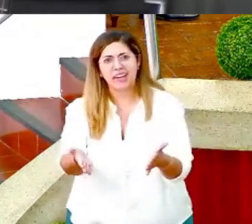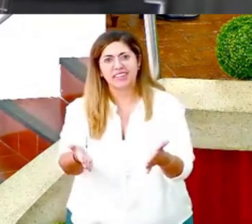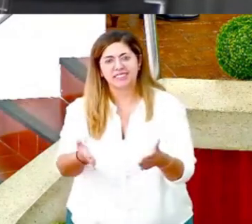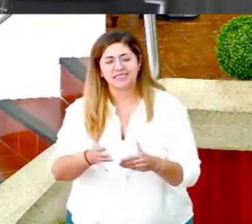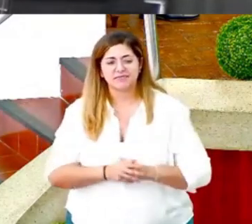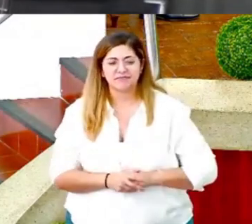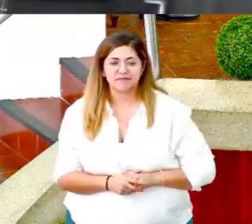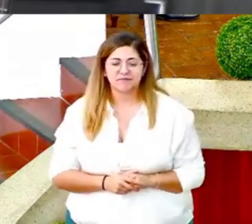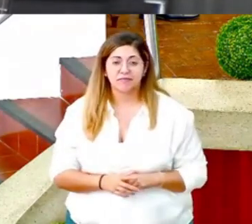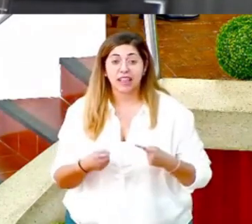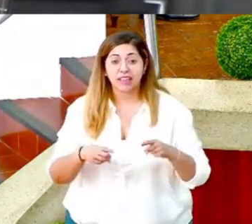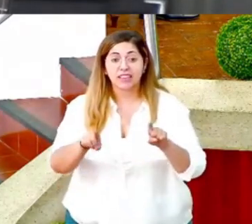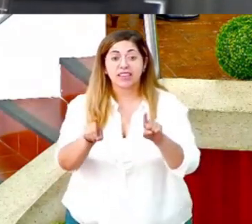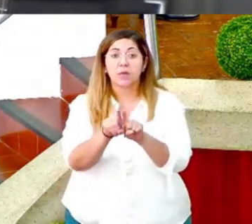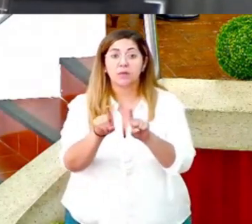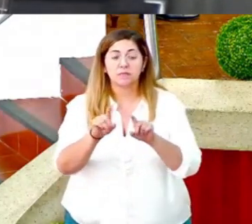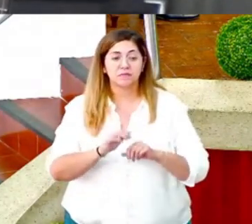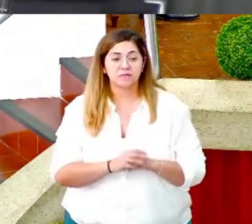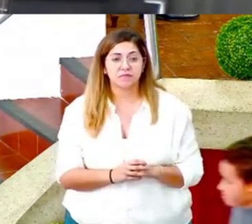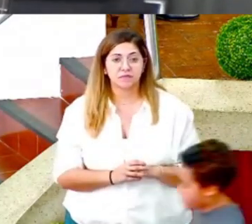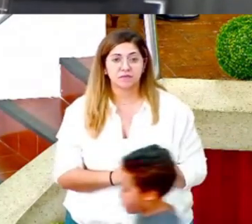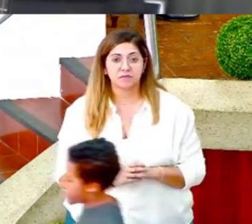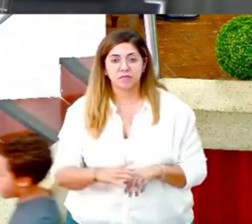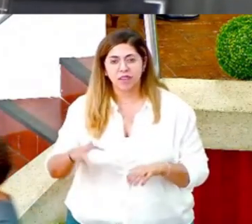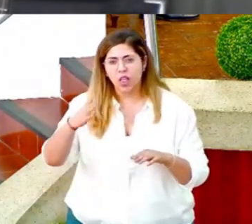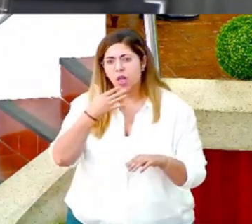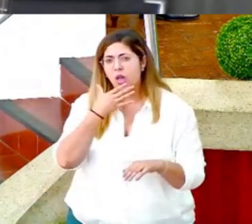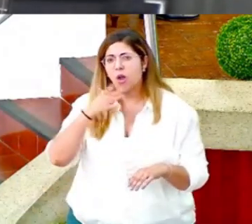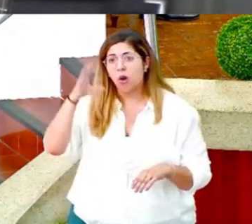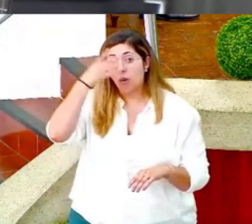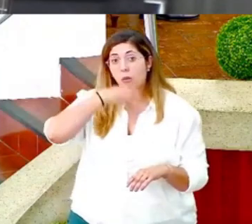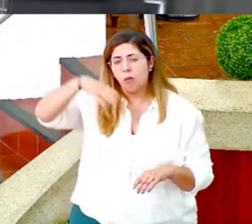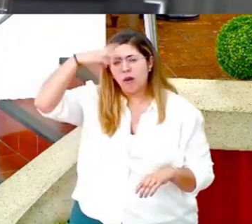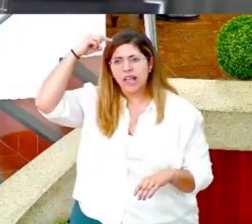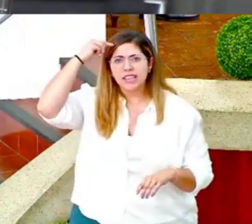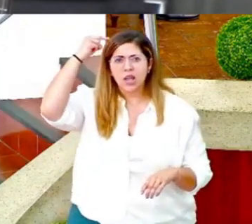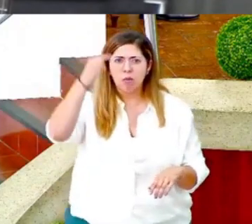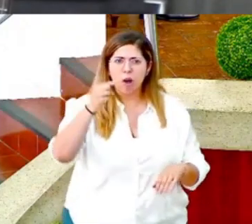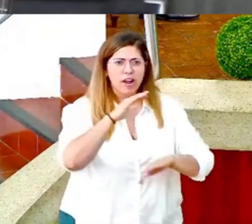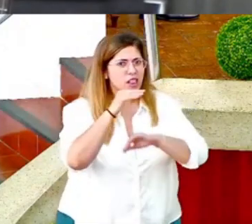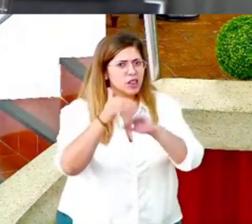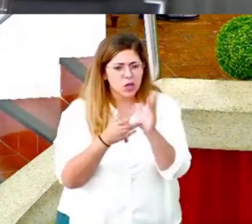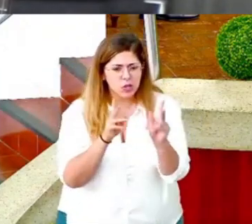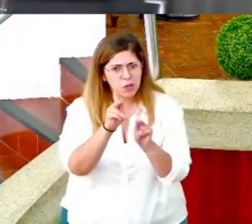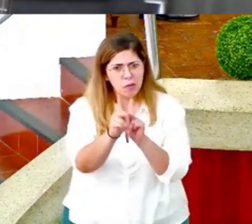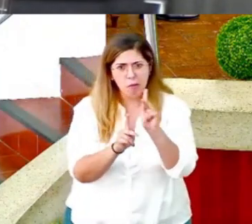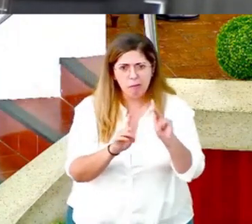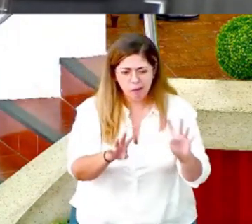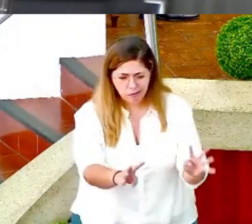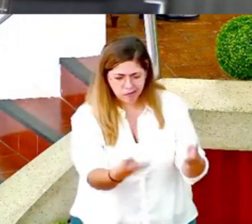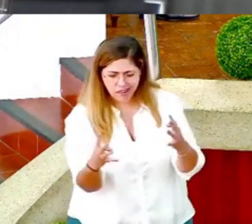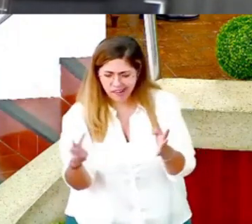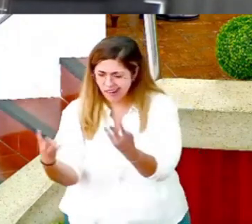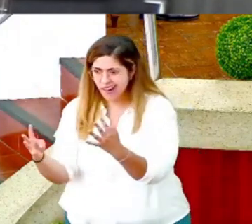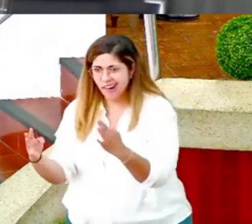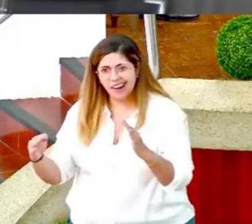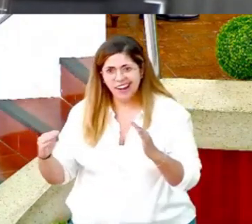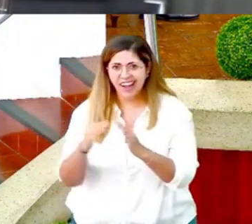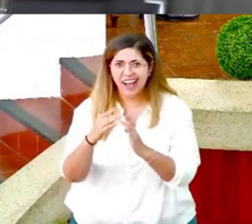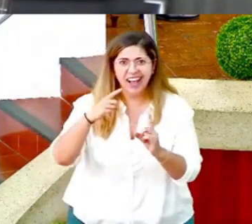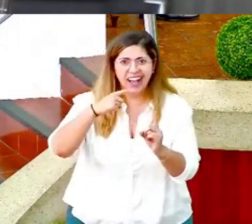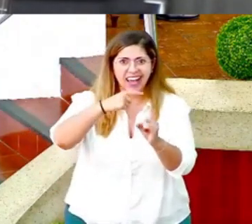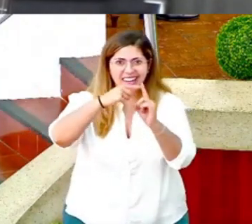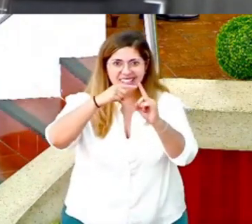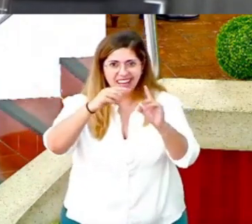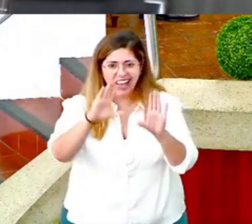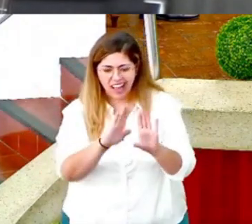23. Então deu ordem o rei, e todos os anciãos de Judá e de Jerusalém se ajuntaram a ele. O rei subiu à casa do